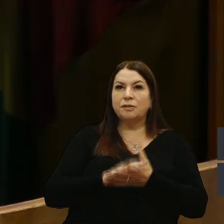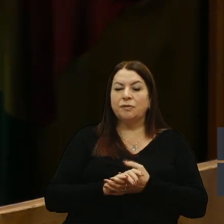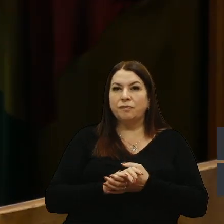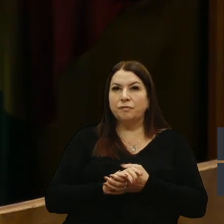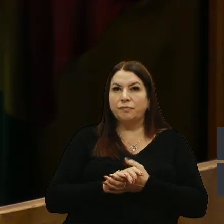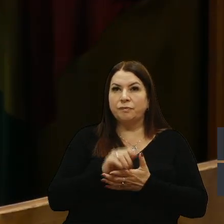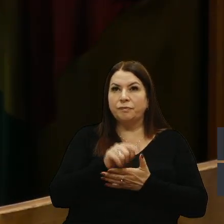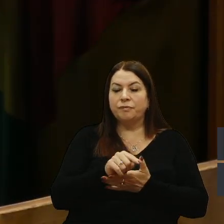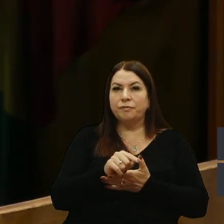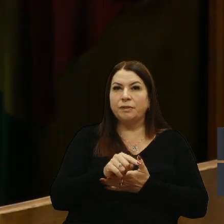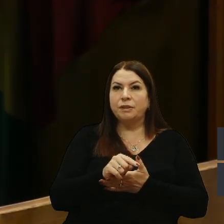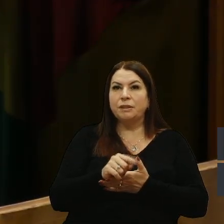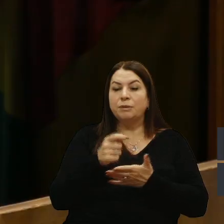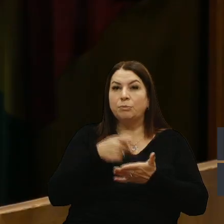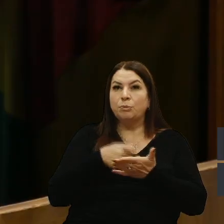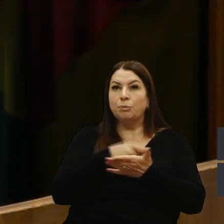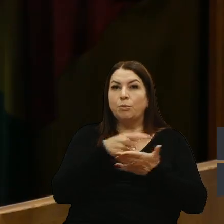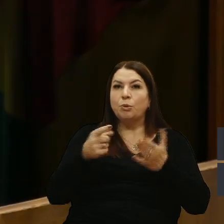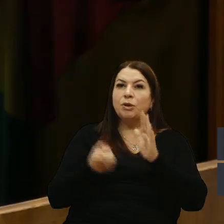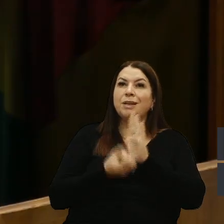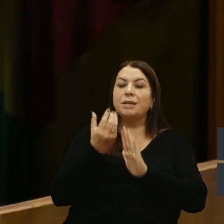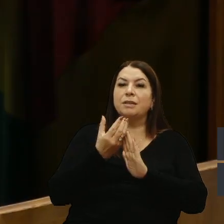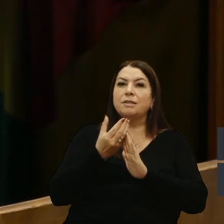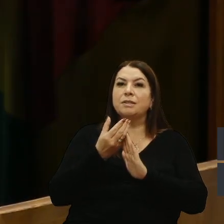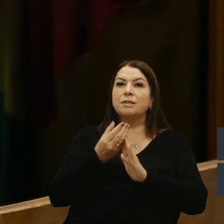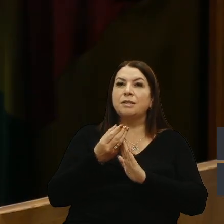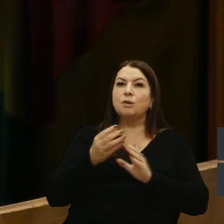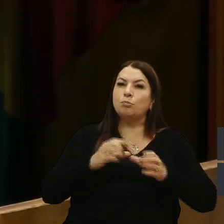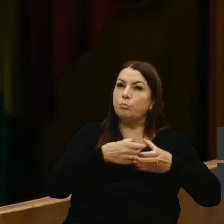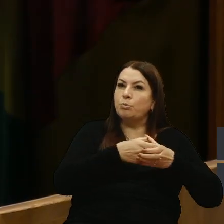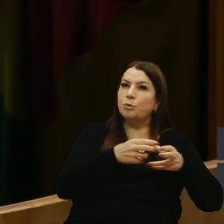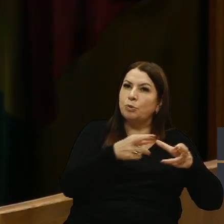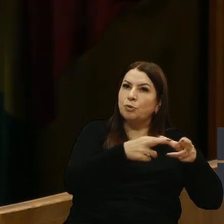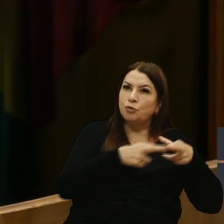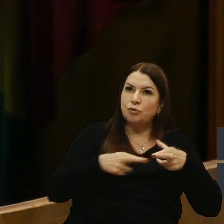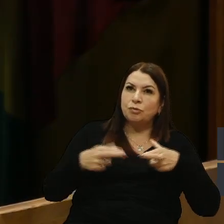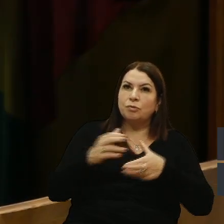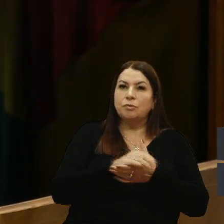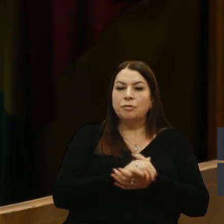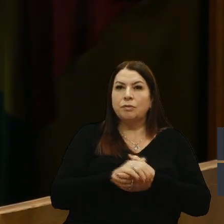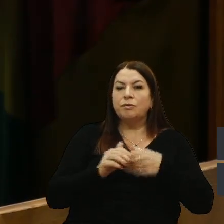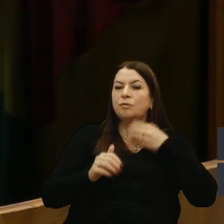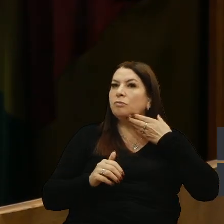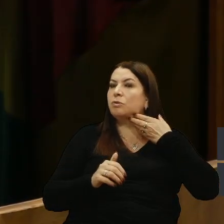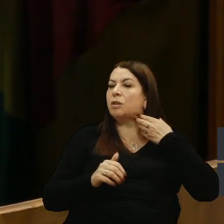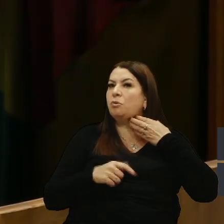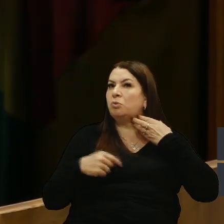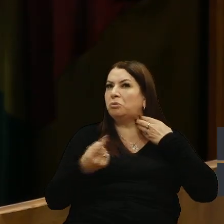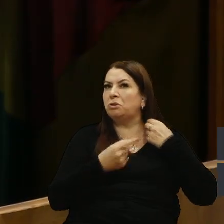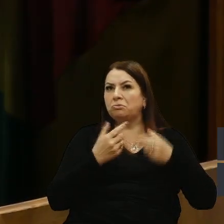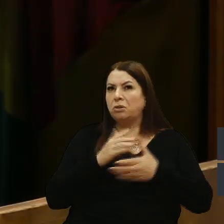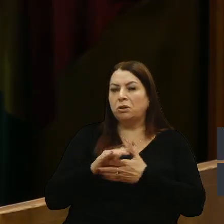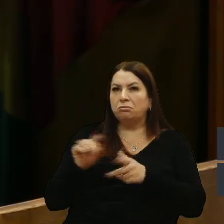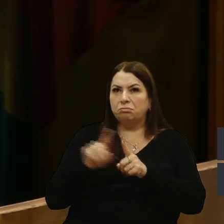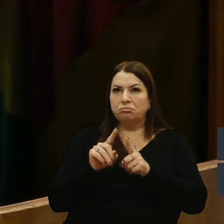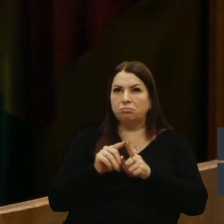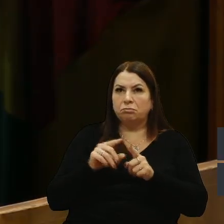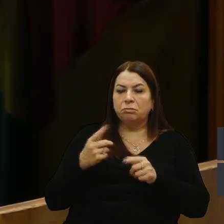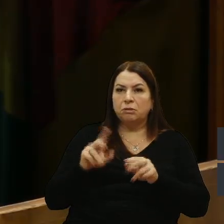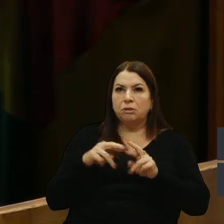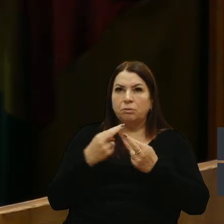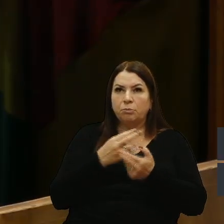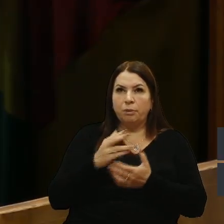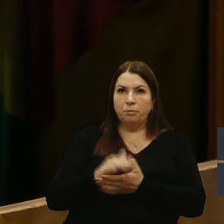pretende impor a criação de uma microrregião única de saneamento, conforme anunciado na